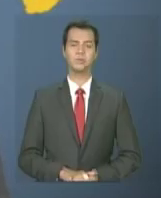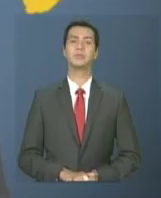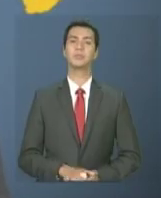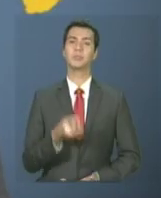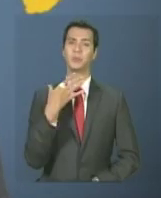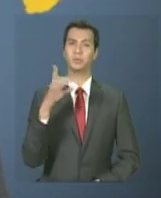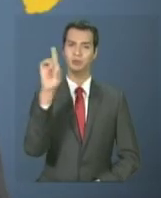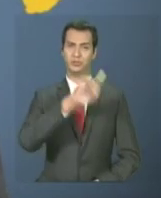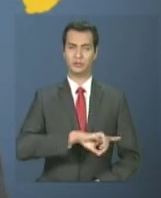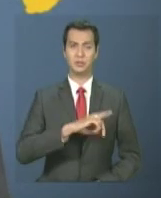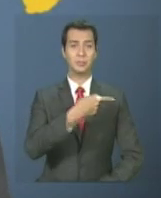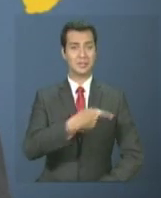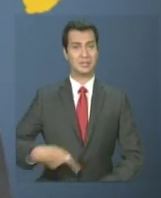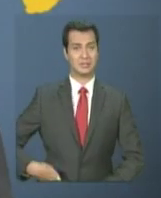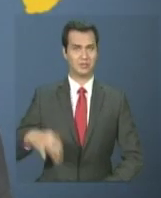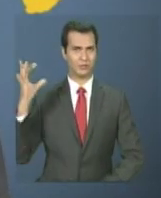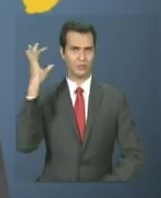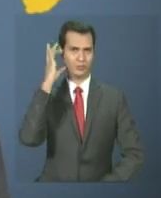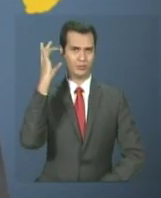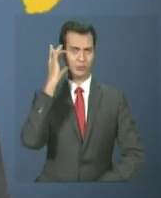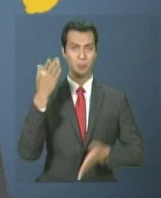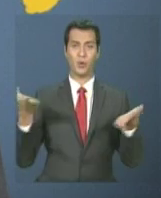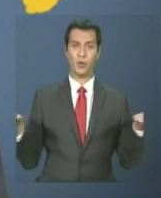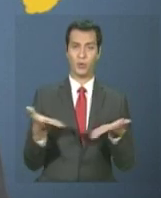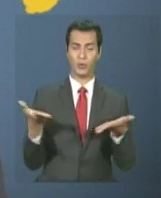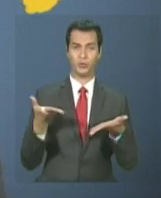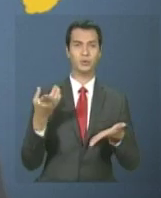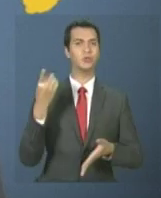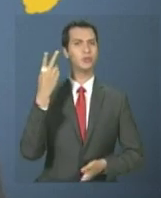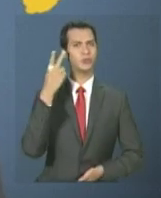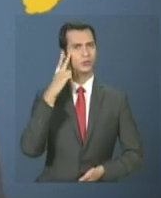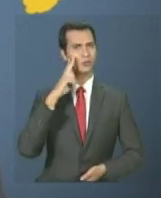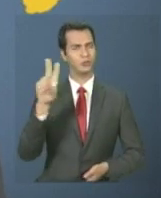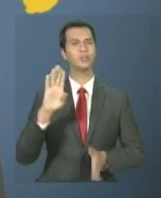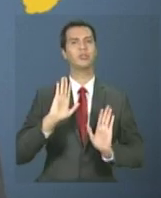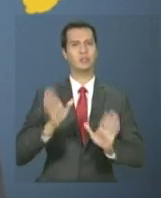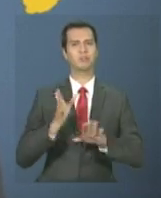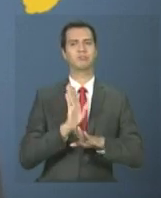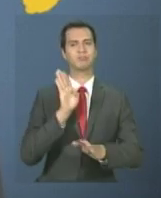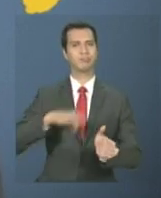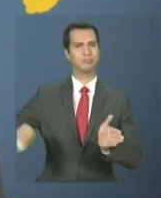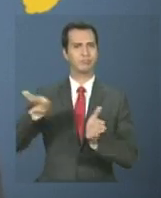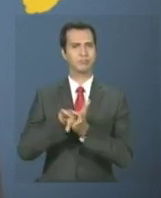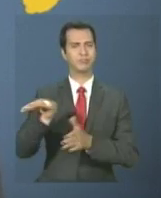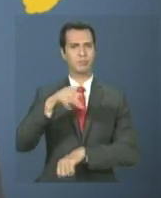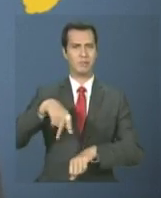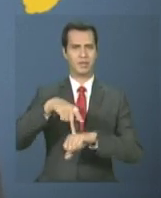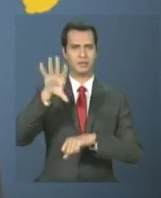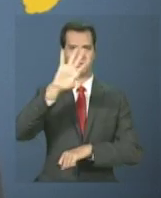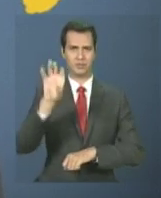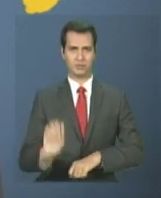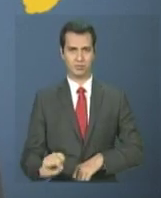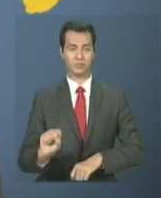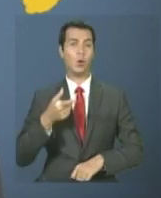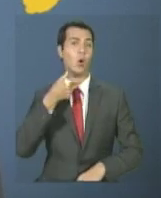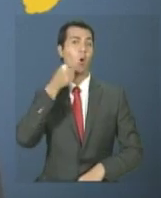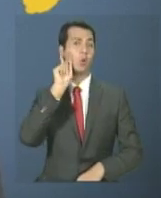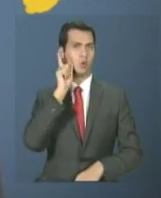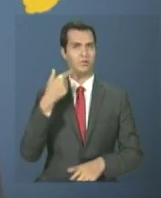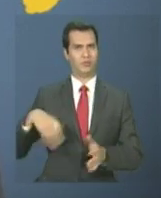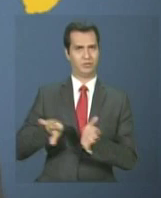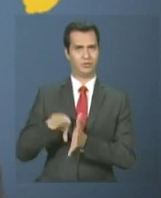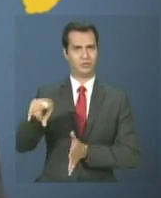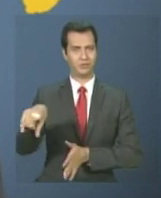Olá, bom dia. A presidenta Dilma Rousseff completa hoje o seu segundo dia na África do Sul, onde desembarcou no início da tarde de ontem na